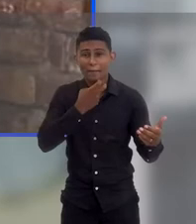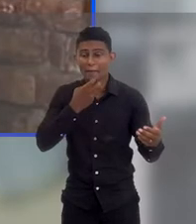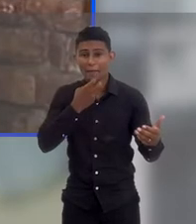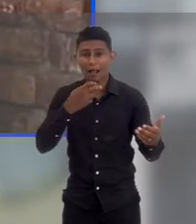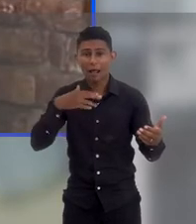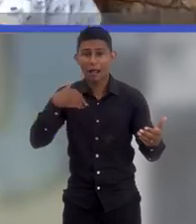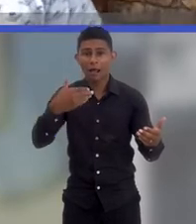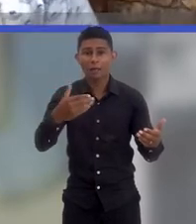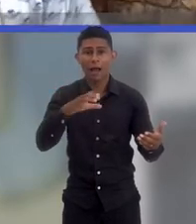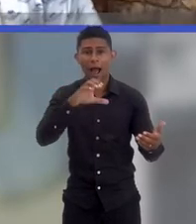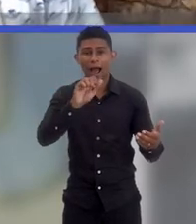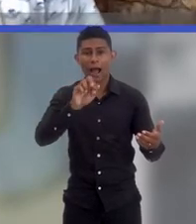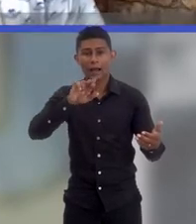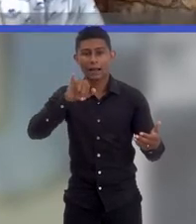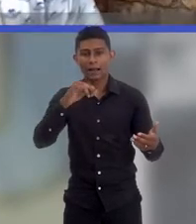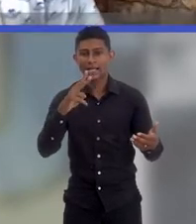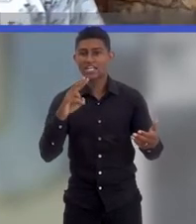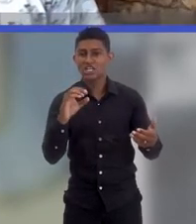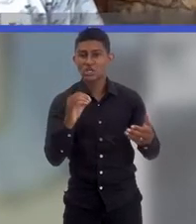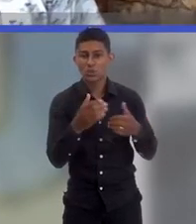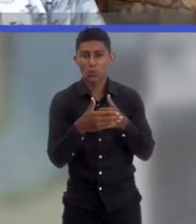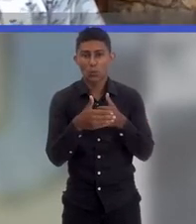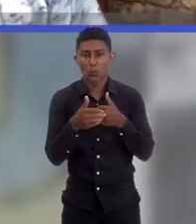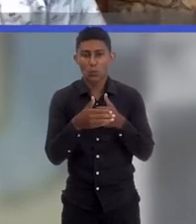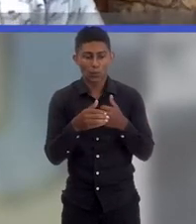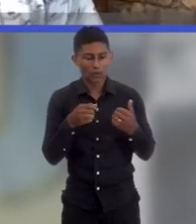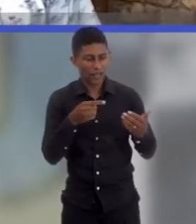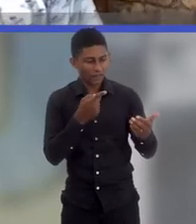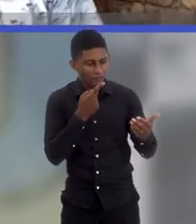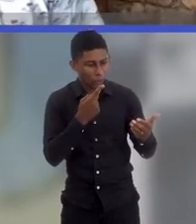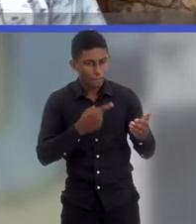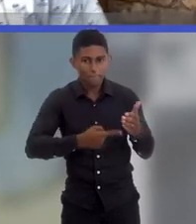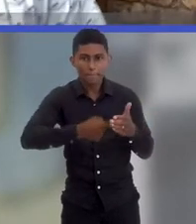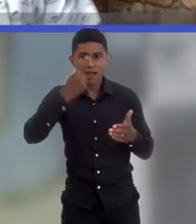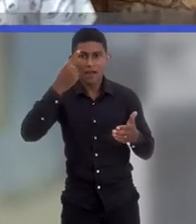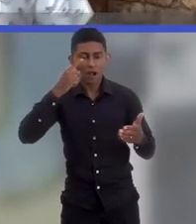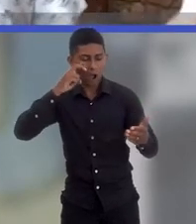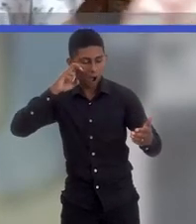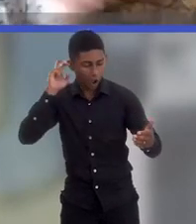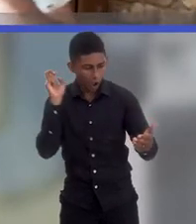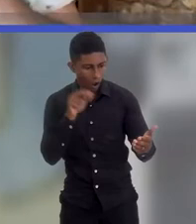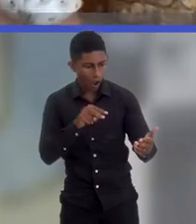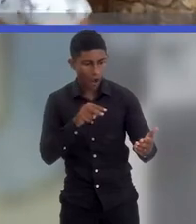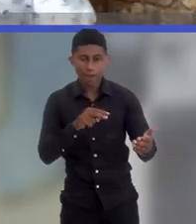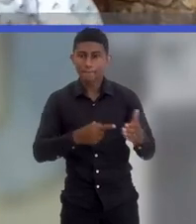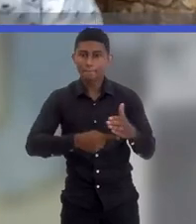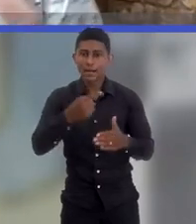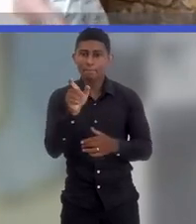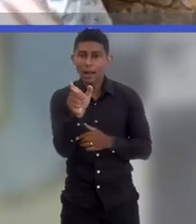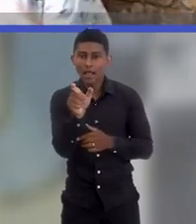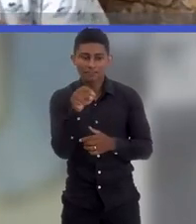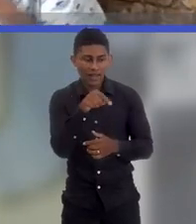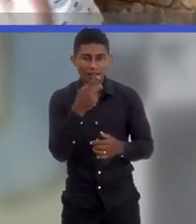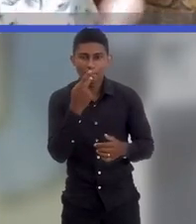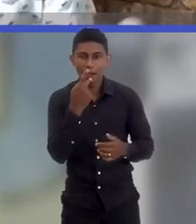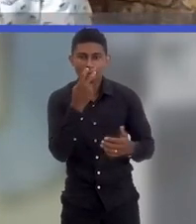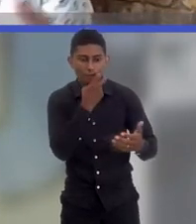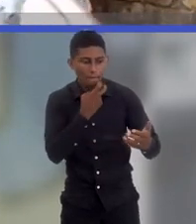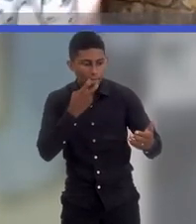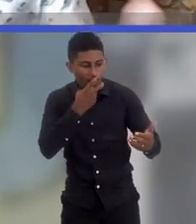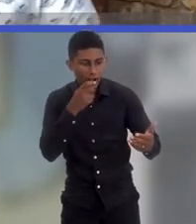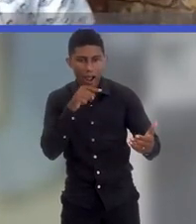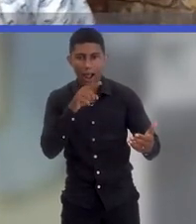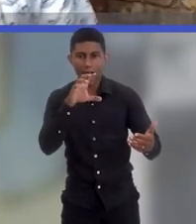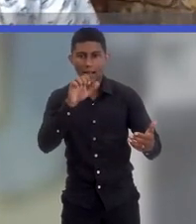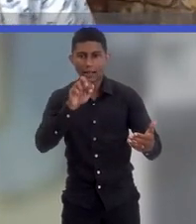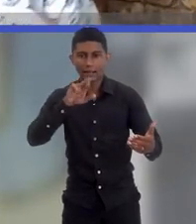Mas carinho foi carinho. Ela fala carinho. Eu fiquei, então, a primeira palavra que ela realmente